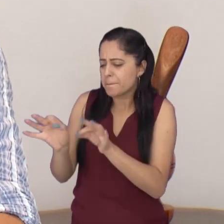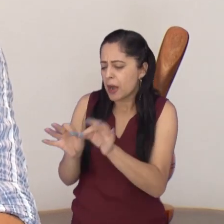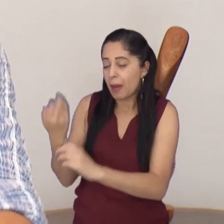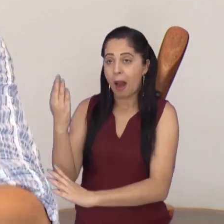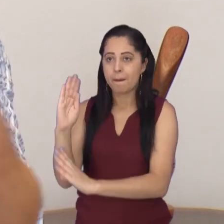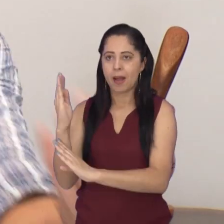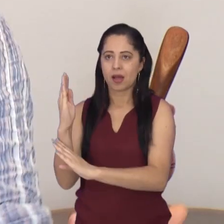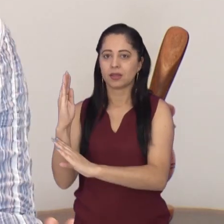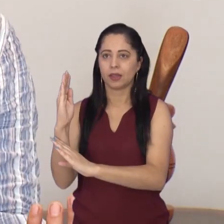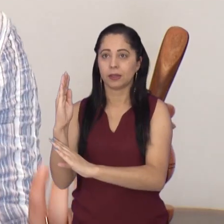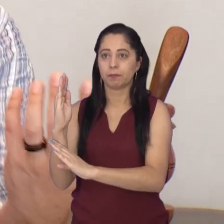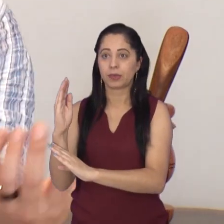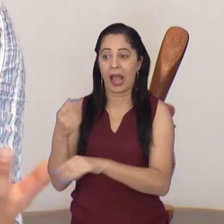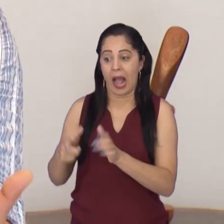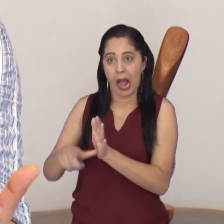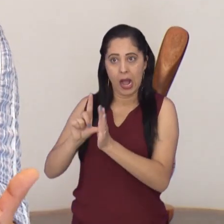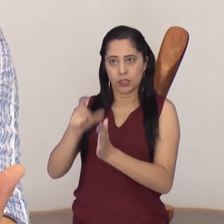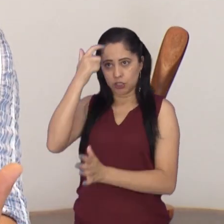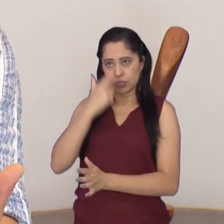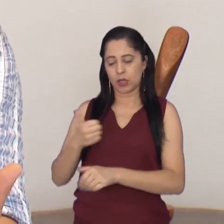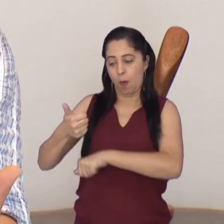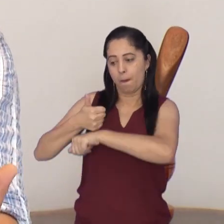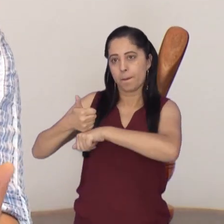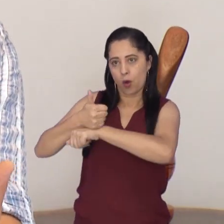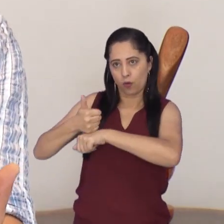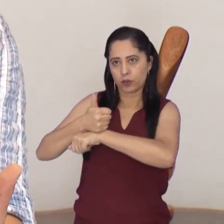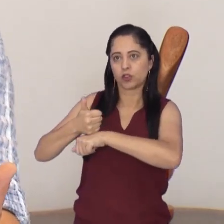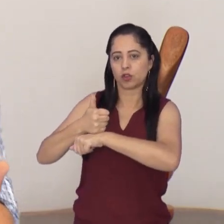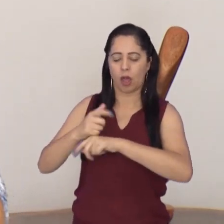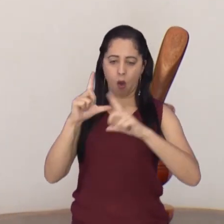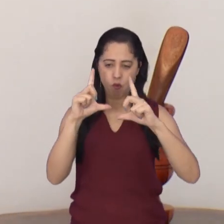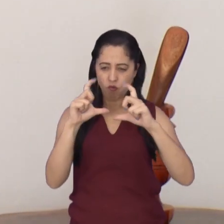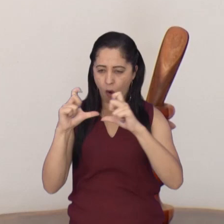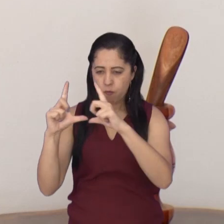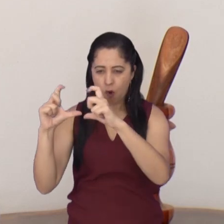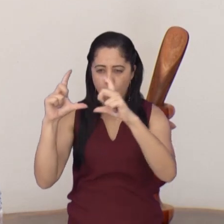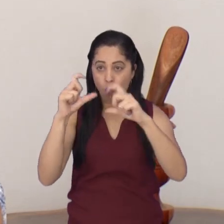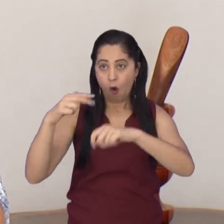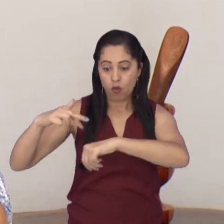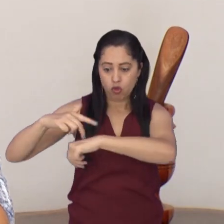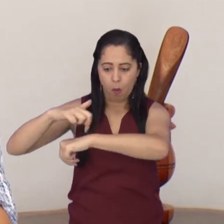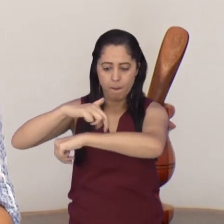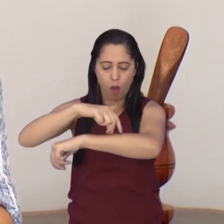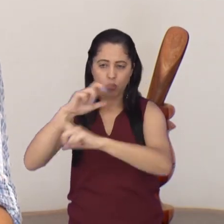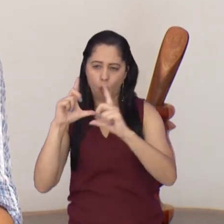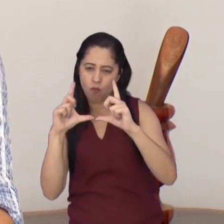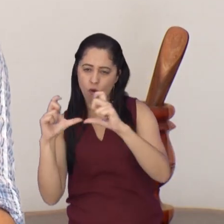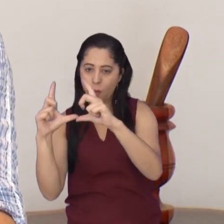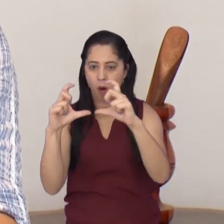Então eu fui da fotografia de moda, que eu era fotógrafo de moda, para marcenaria artística.